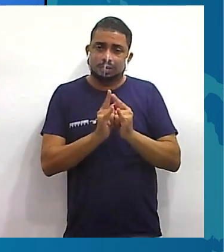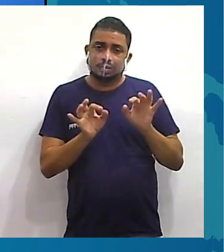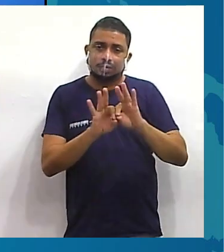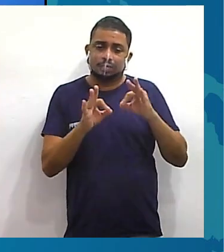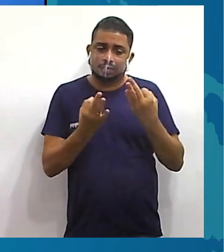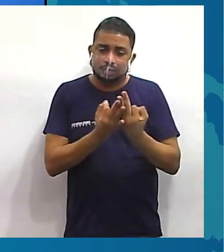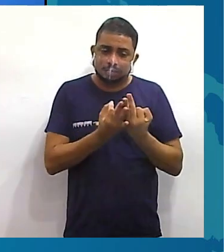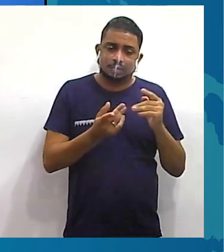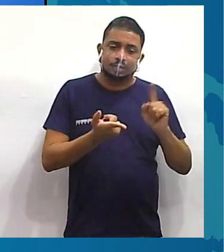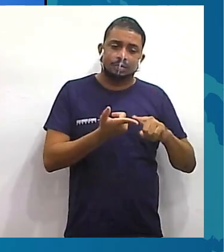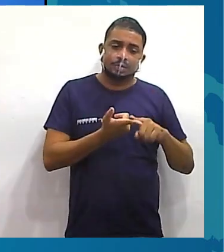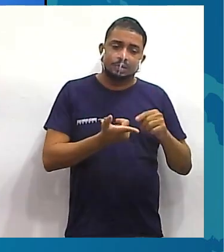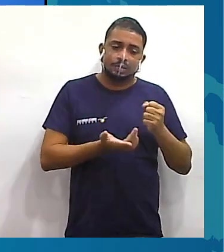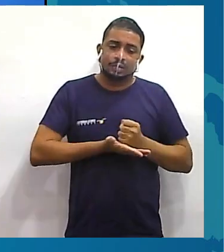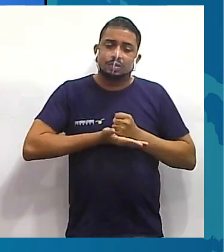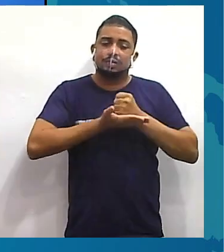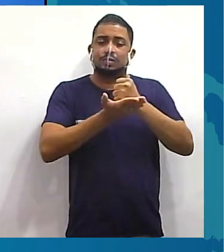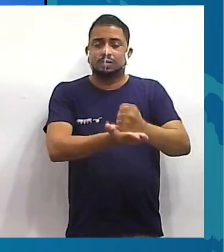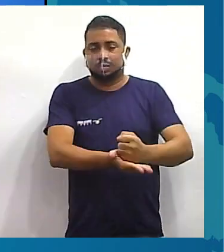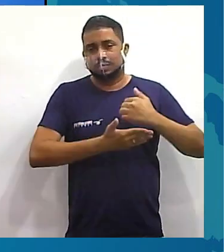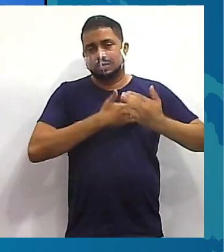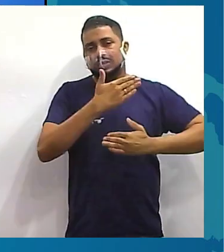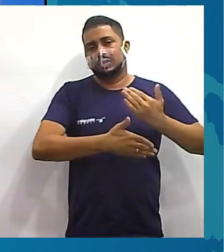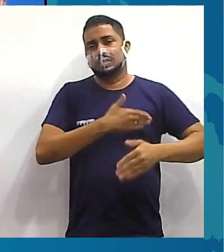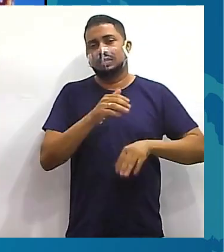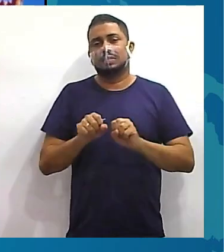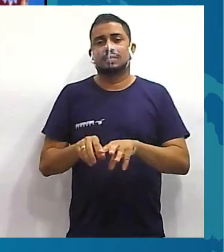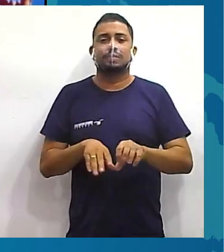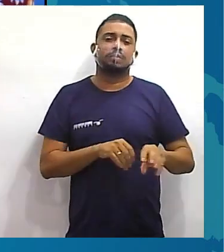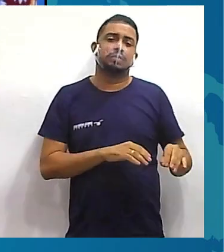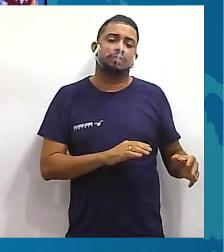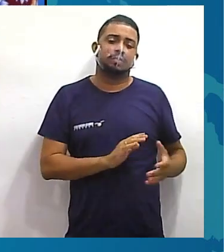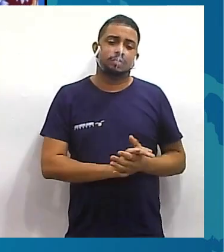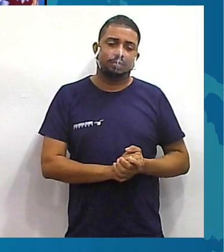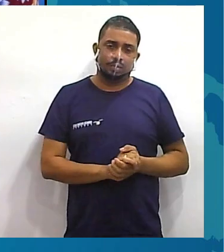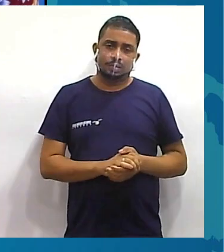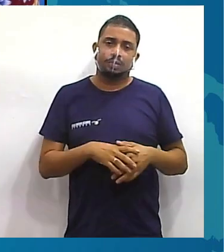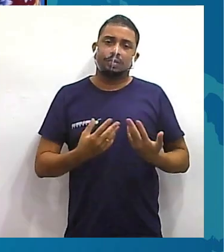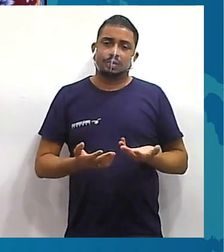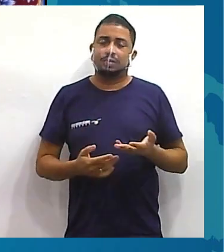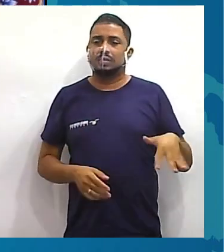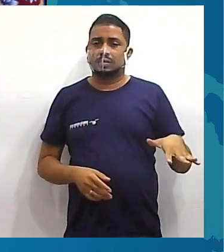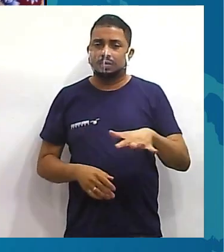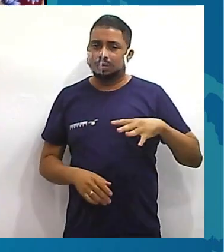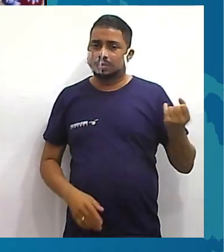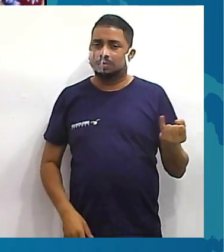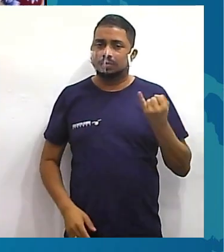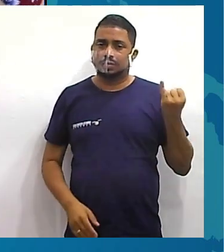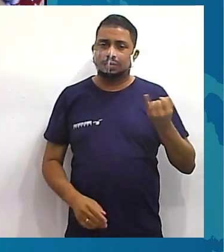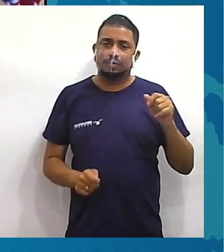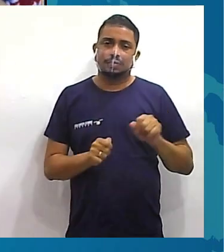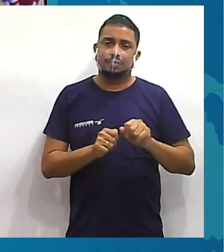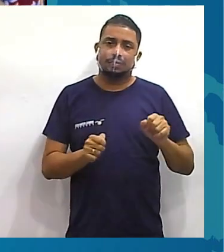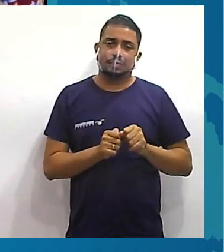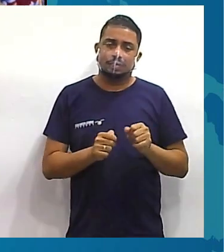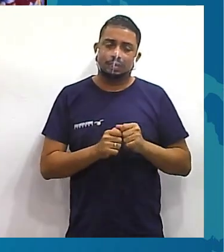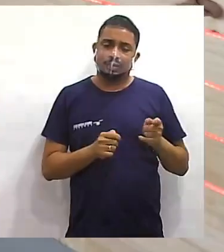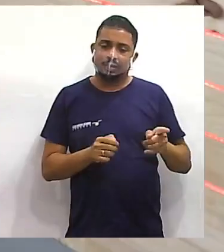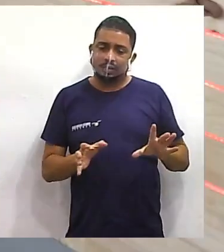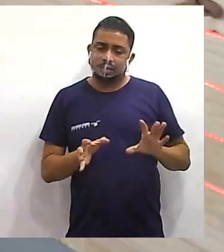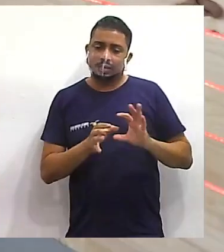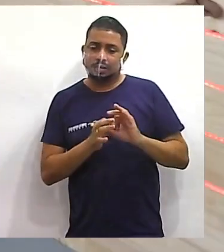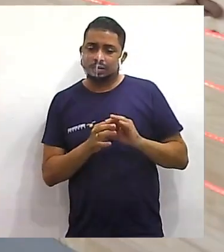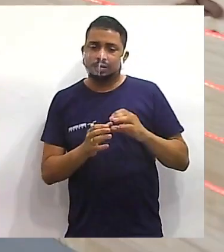família e contribuir também com o processo educativo. Isso, é um espaço também importante, né, que faz esse elo, né,